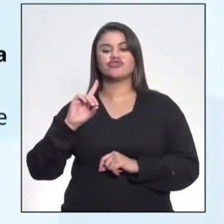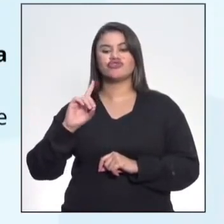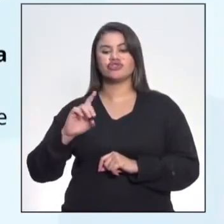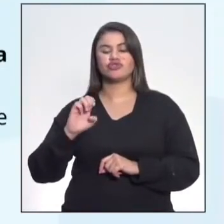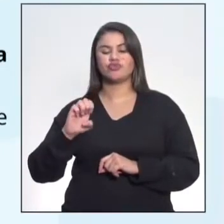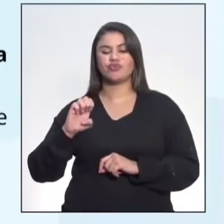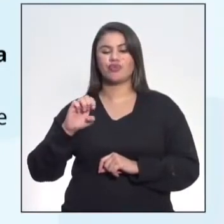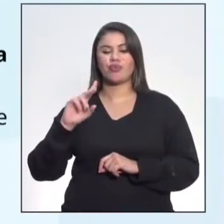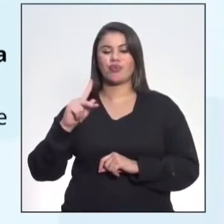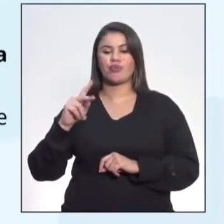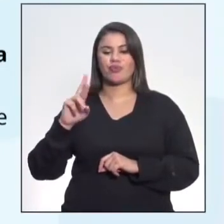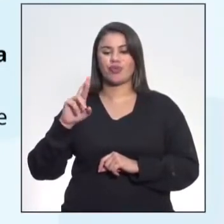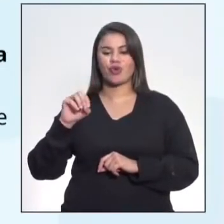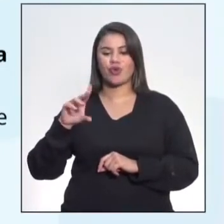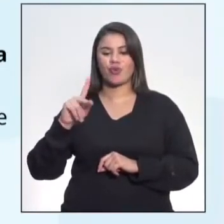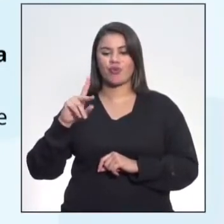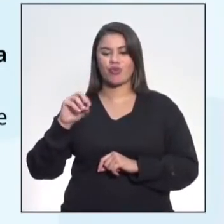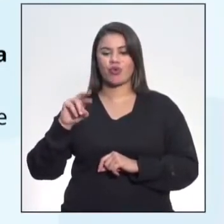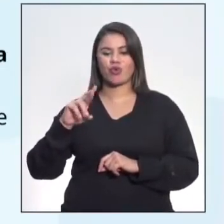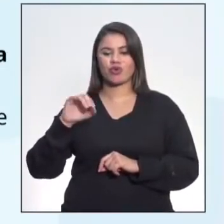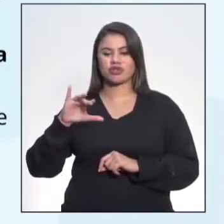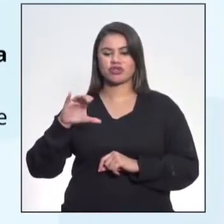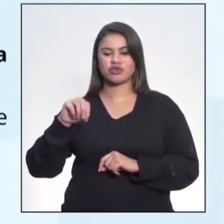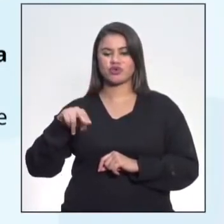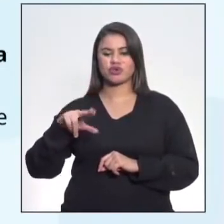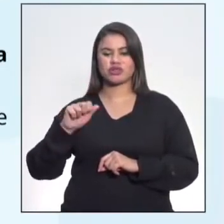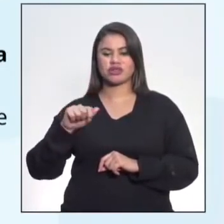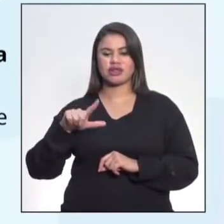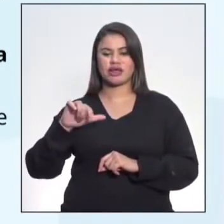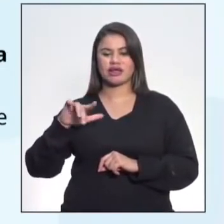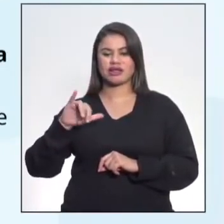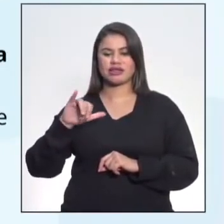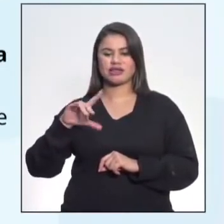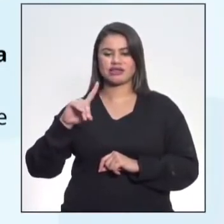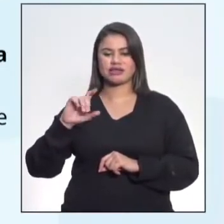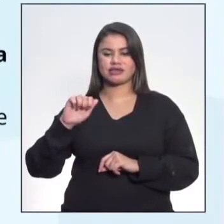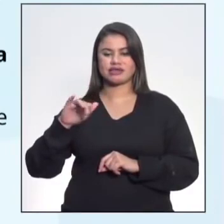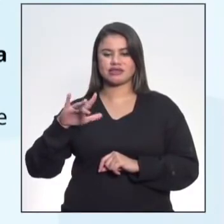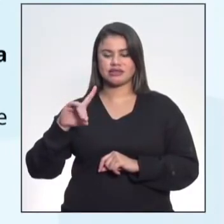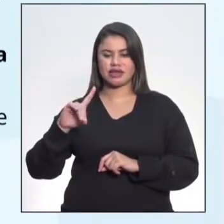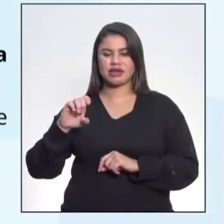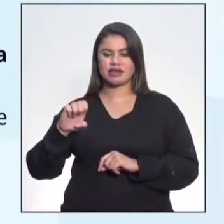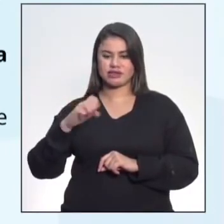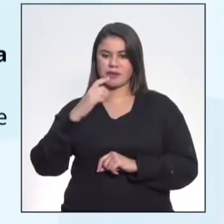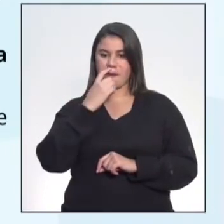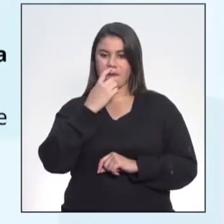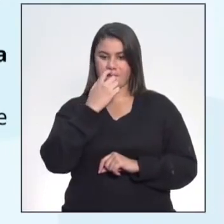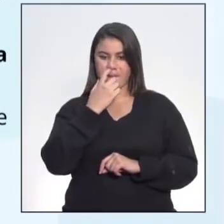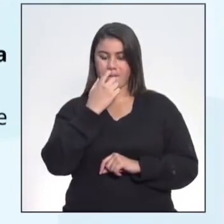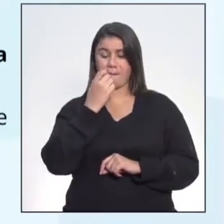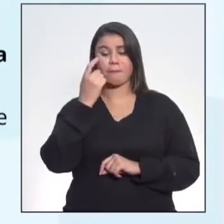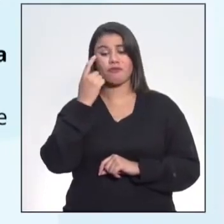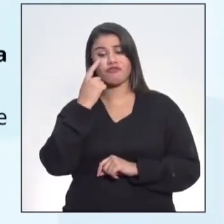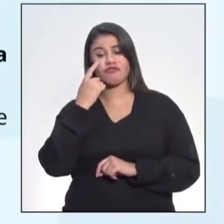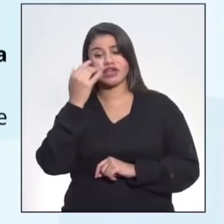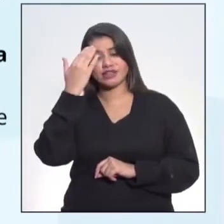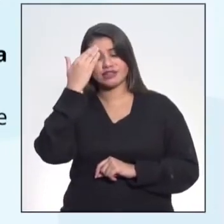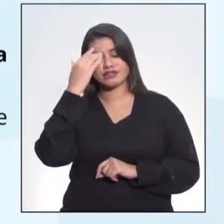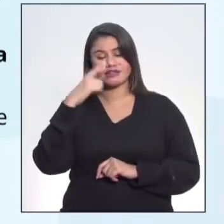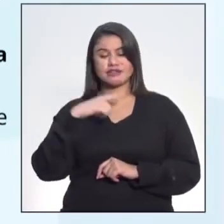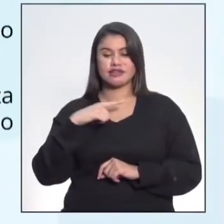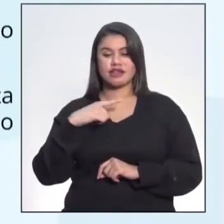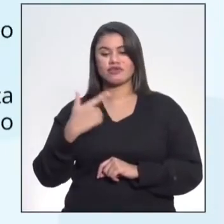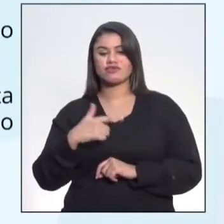esqueça, quando o B vale 0, o nome da função é função linear. Bom, vamos para uma atividade para ver se vocês entenderam? Vamos